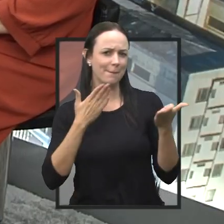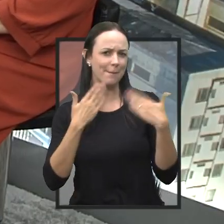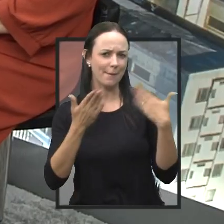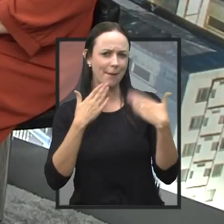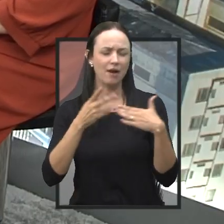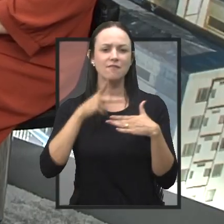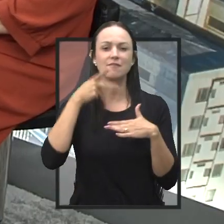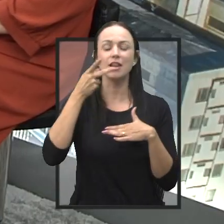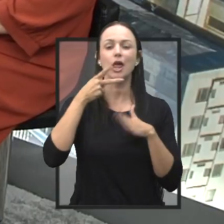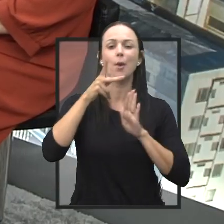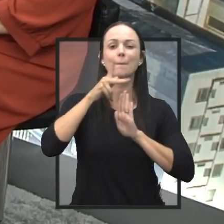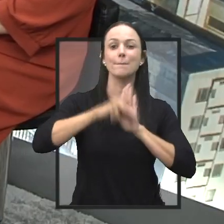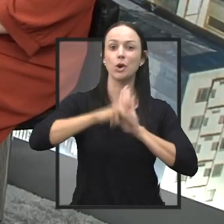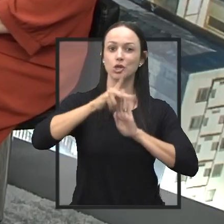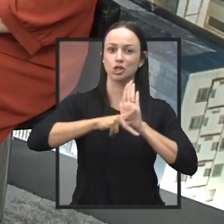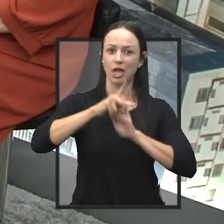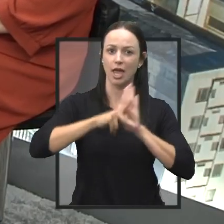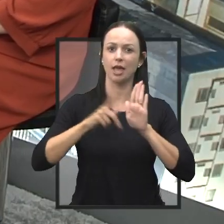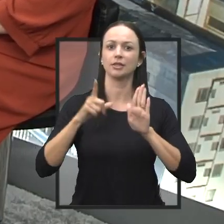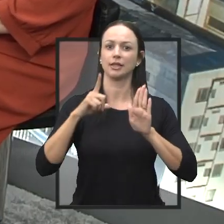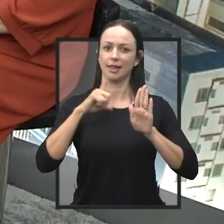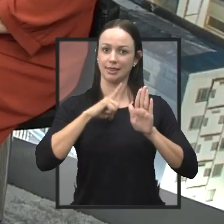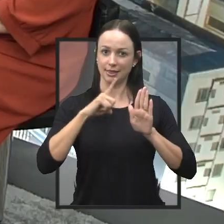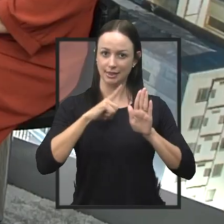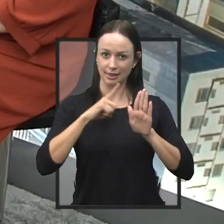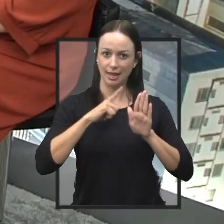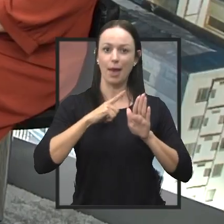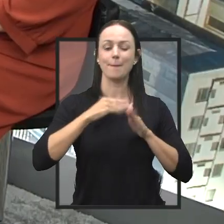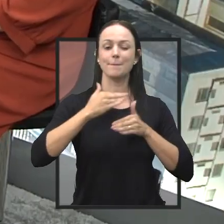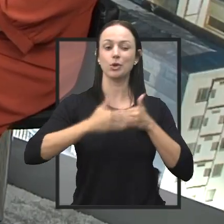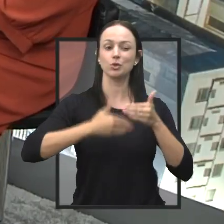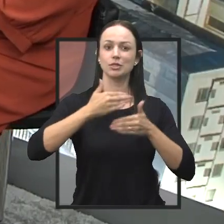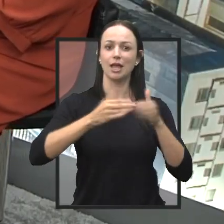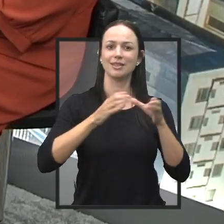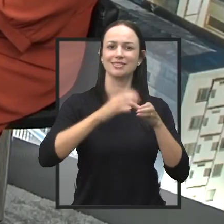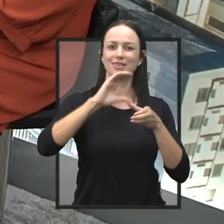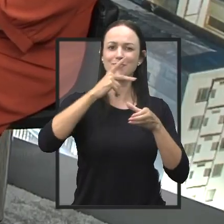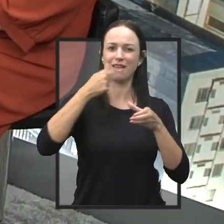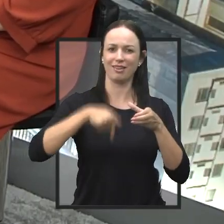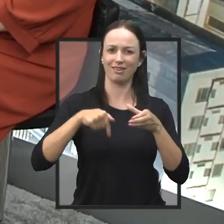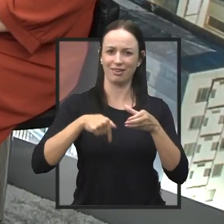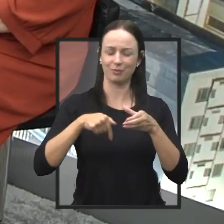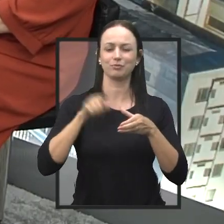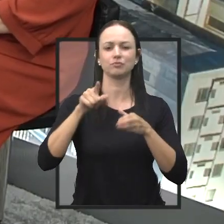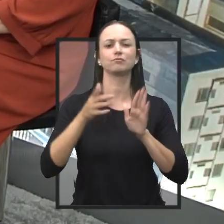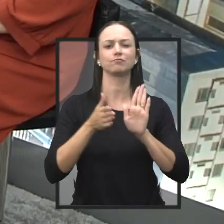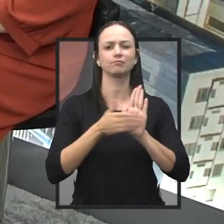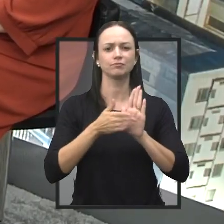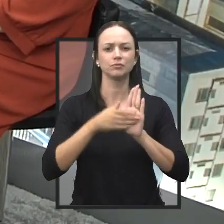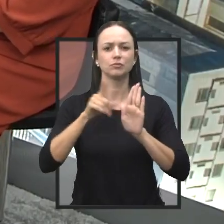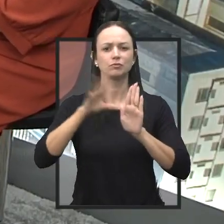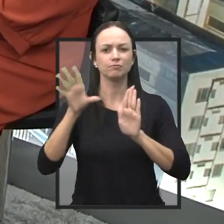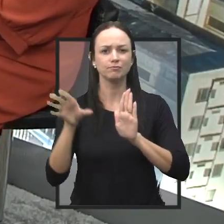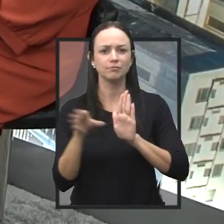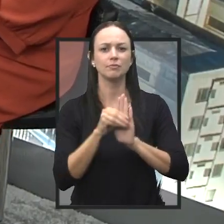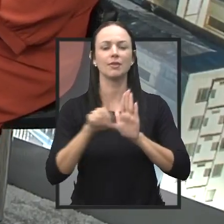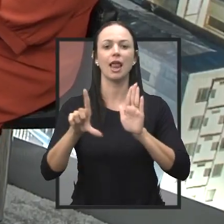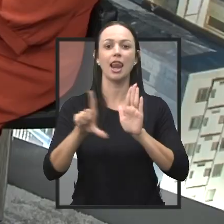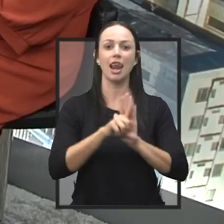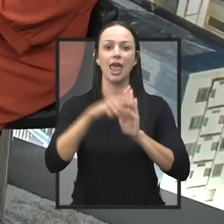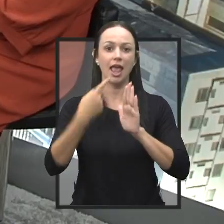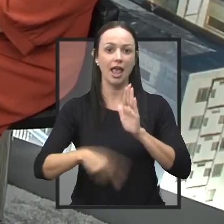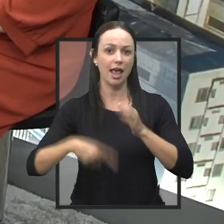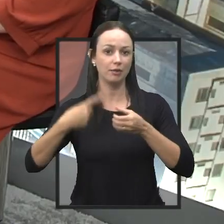sobre projetos que estão tramitando nas comissões permanentes aqui da Casa. A senhora é autora de uma propositura, uma emenda à lei orgânica